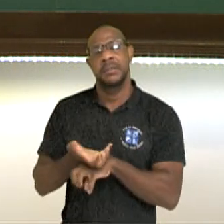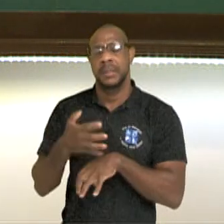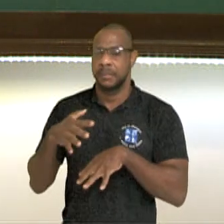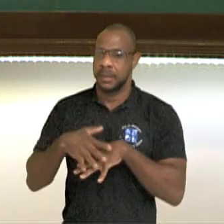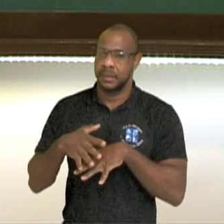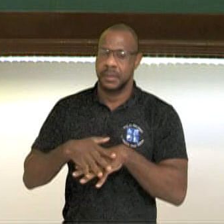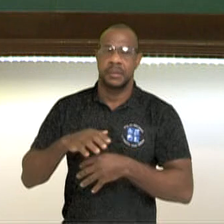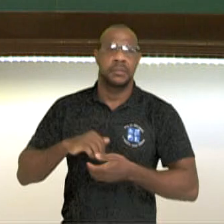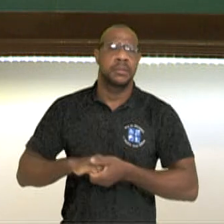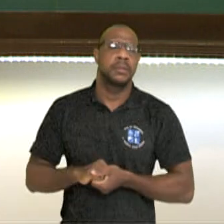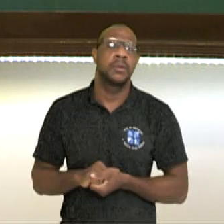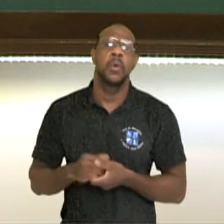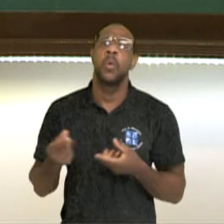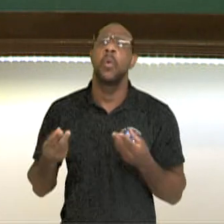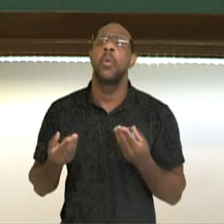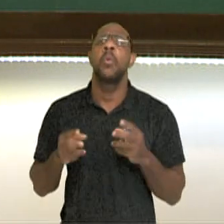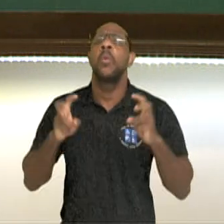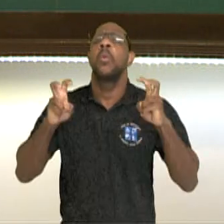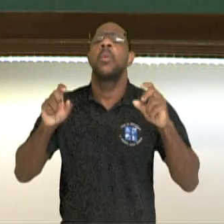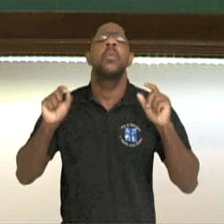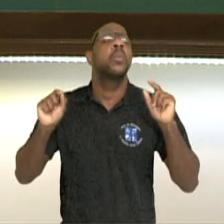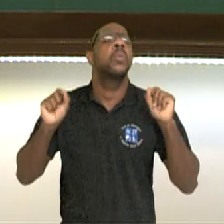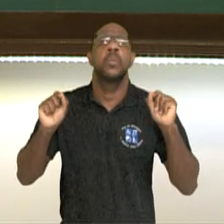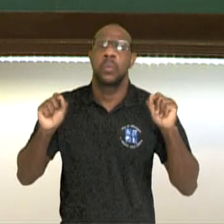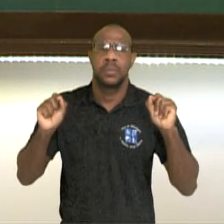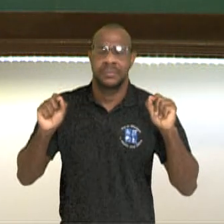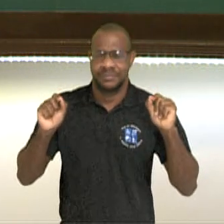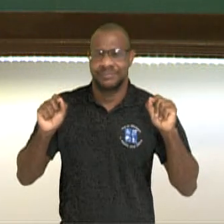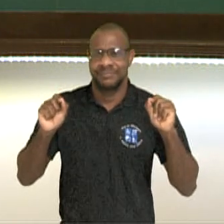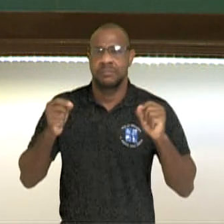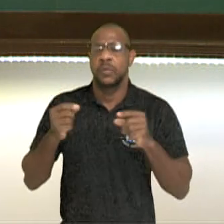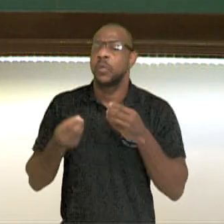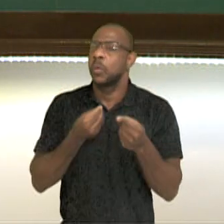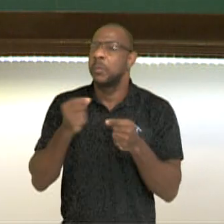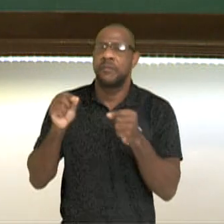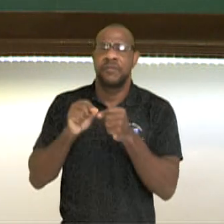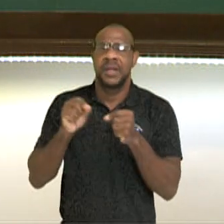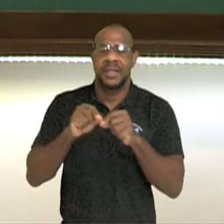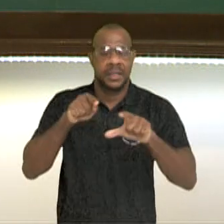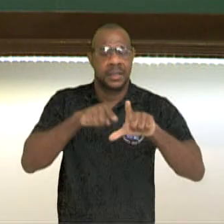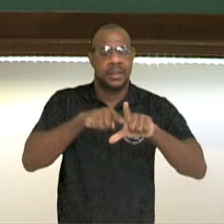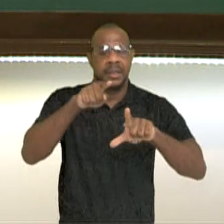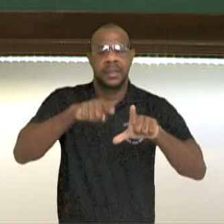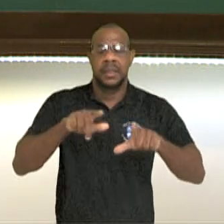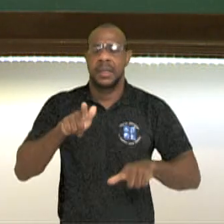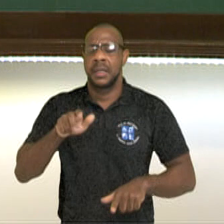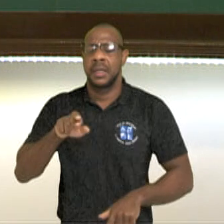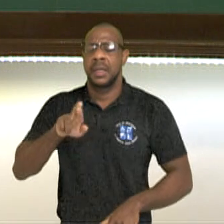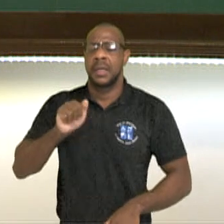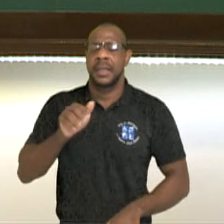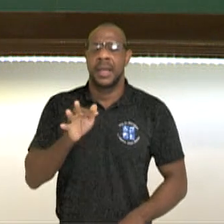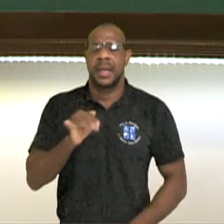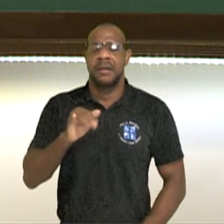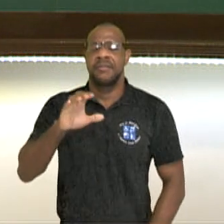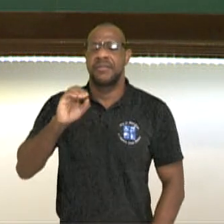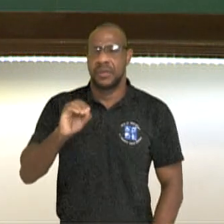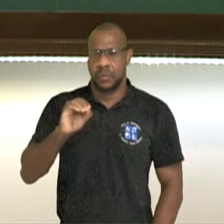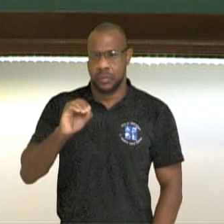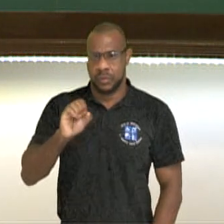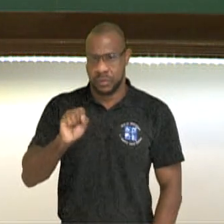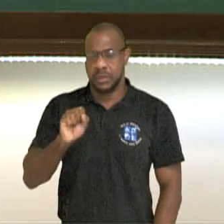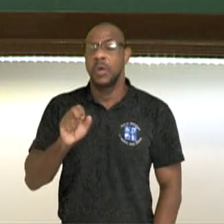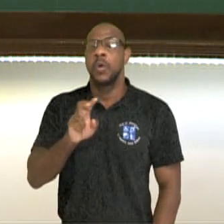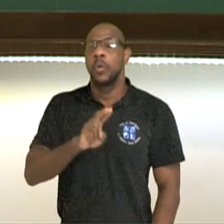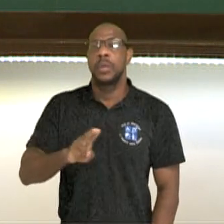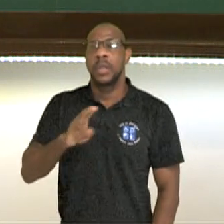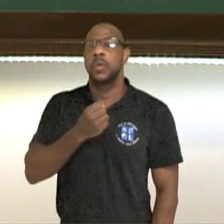E hoje nós vamos falar sobre a construção de gráficos utilizando os números